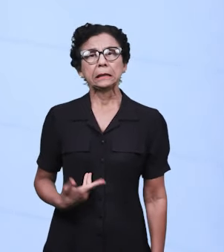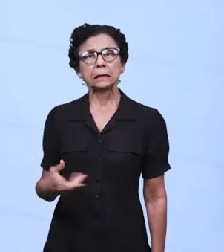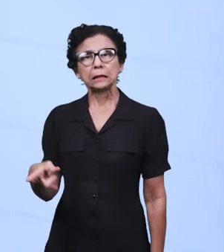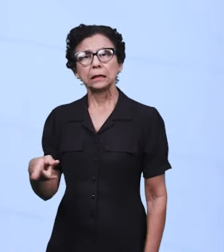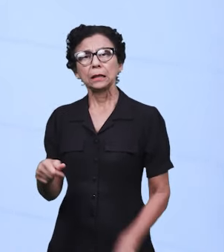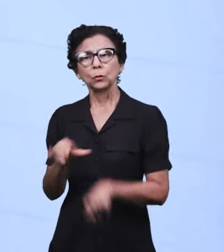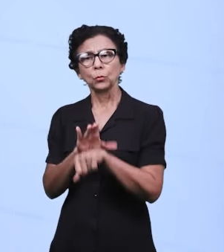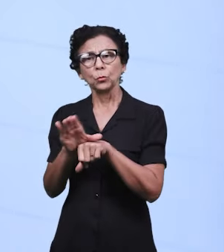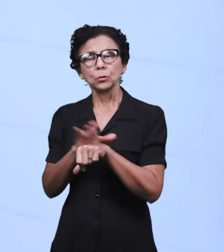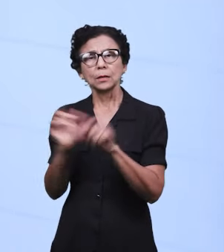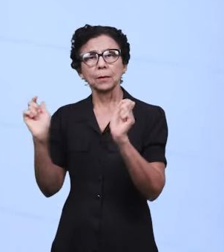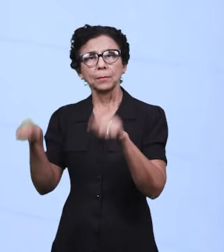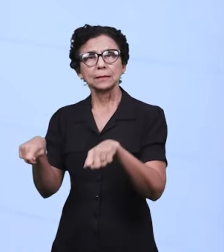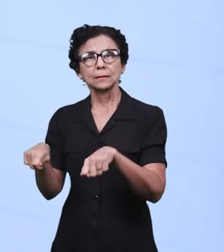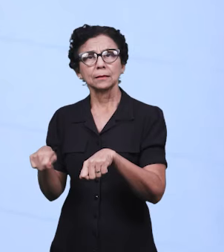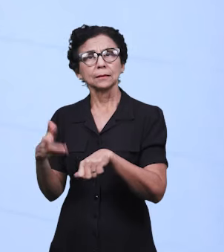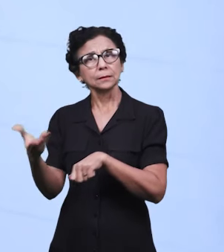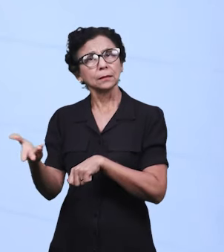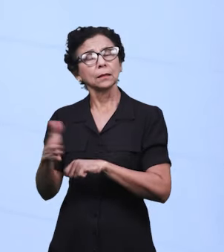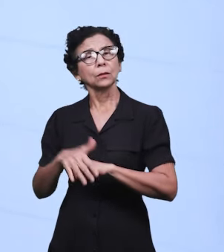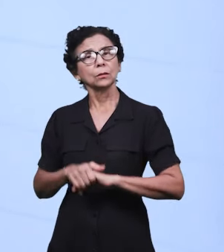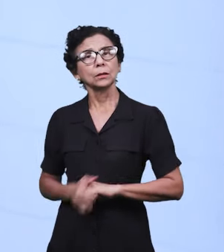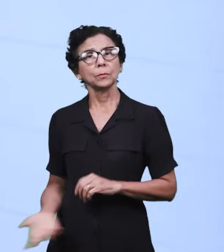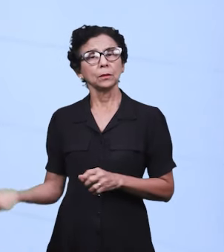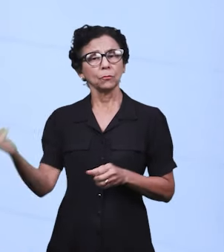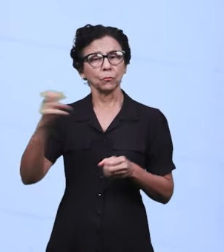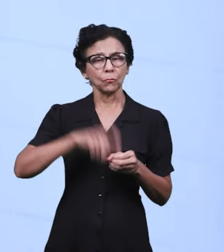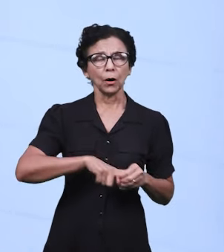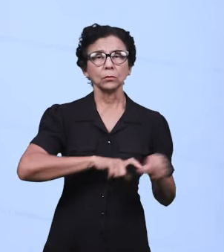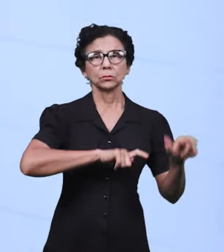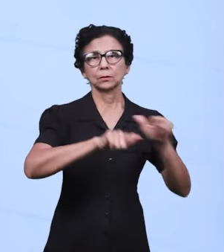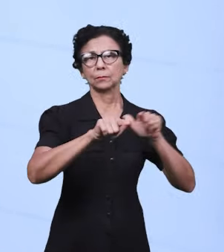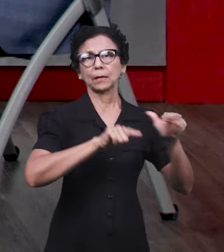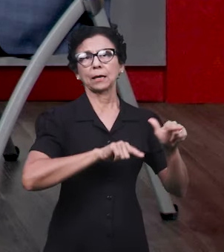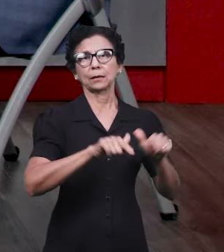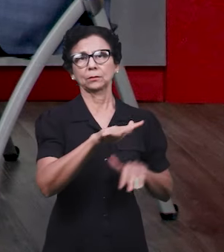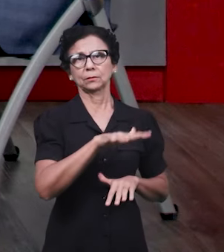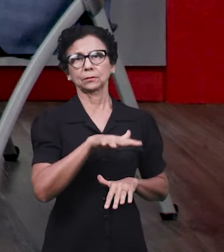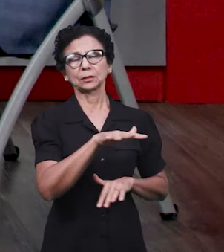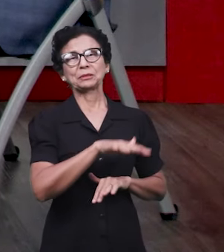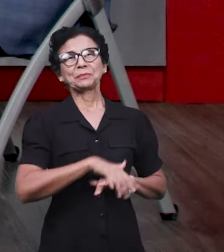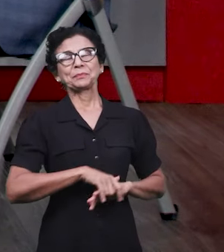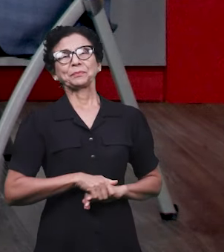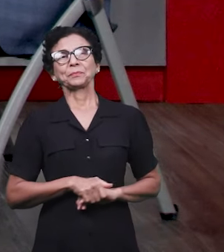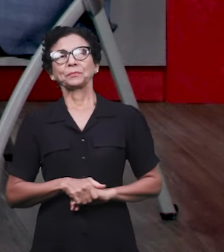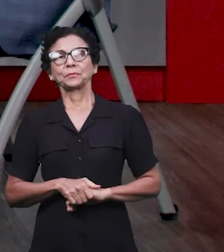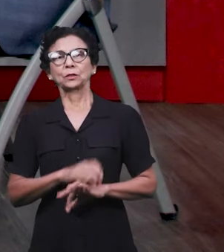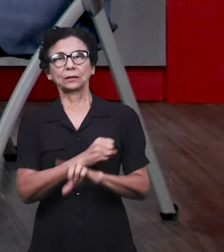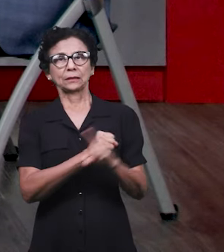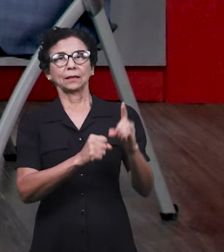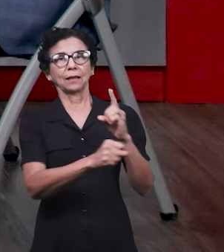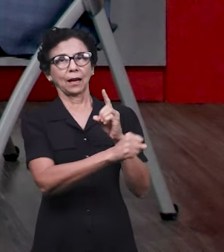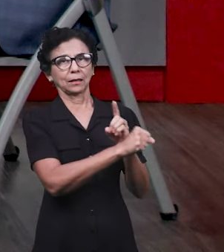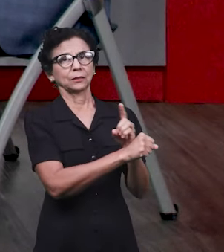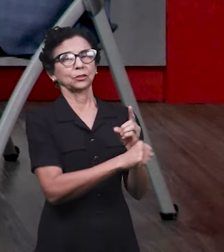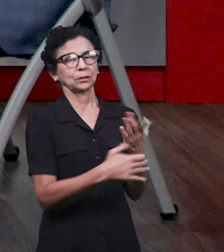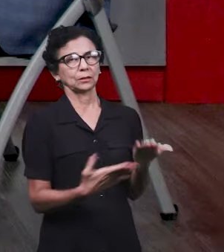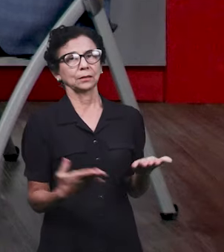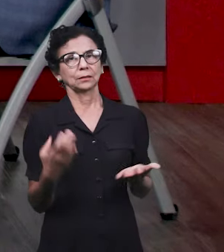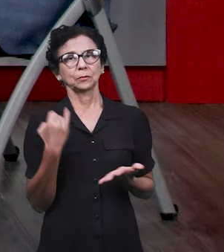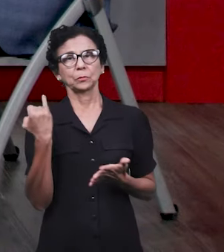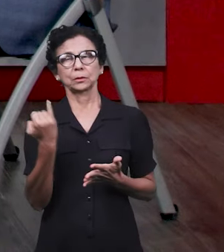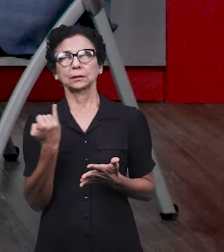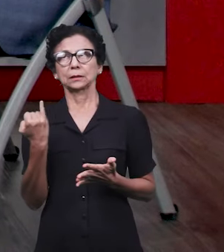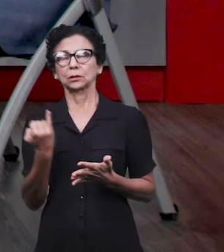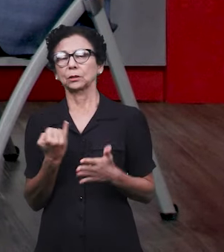capacitação, né, ao idoso para que ele volte ao mercado de trabalho. É importante que a empresa, ao